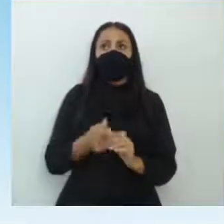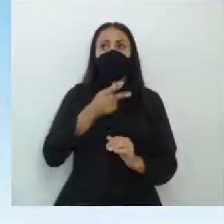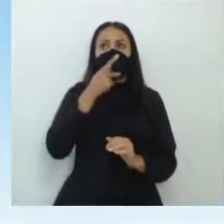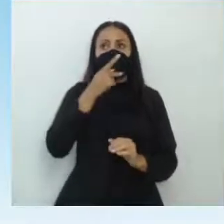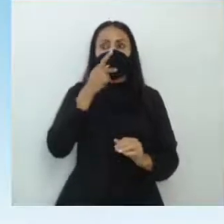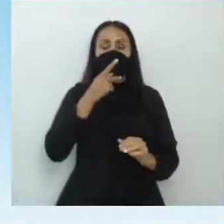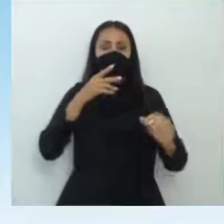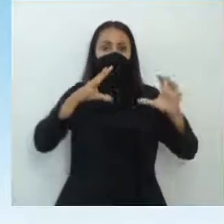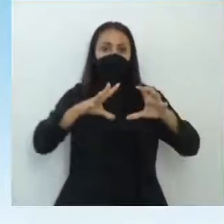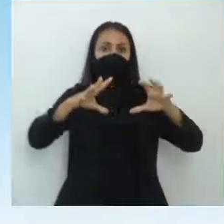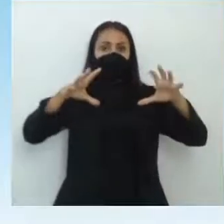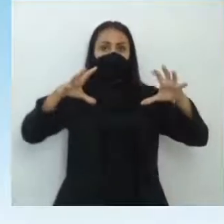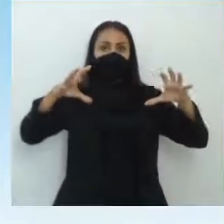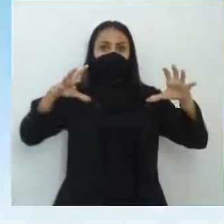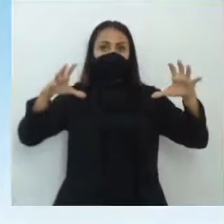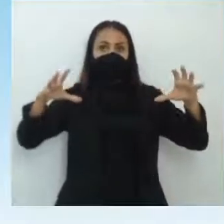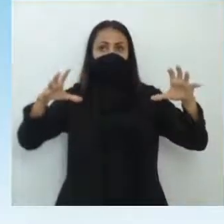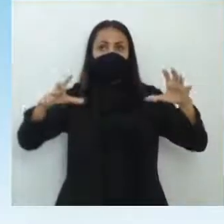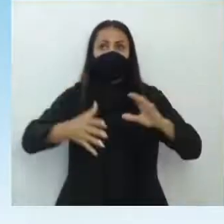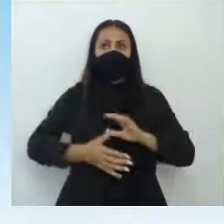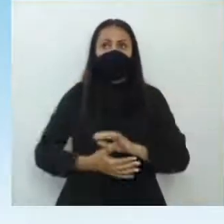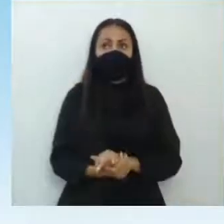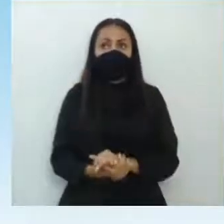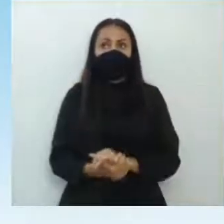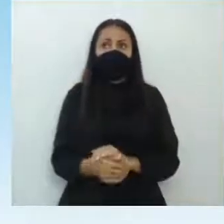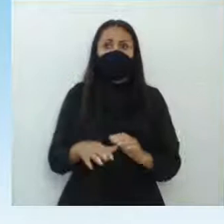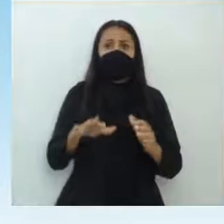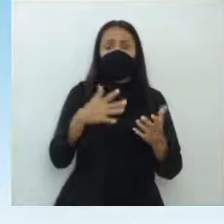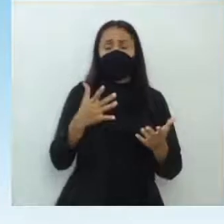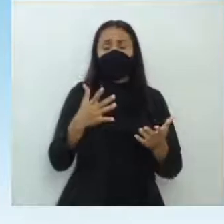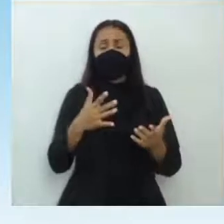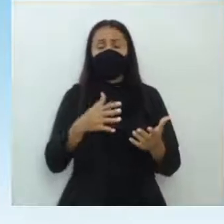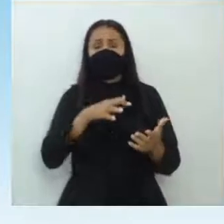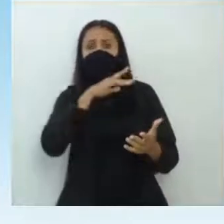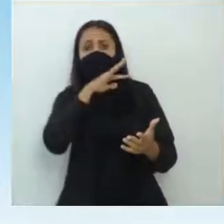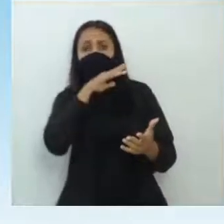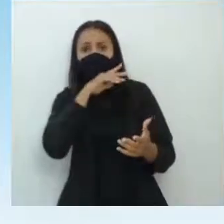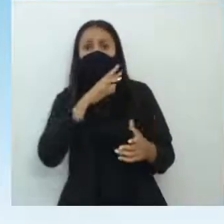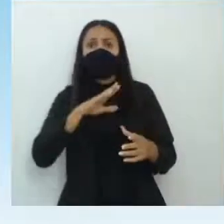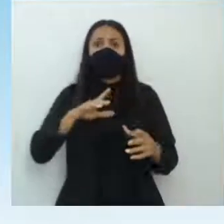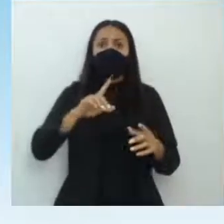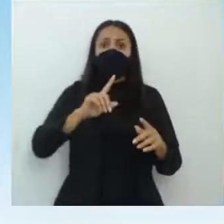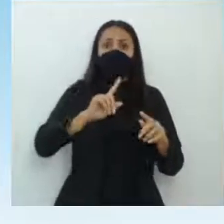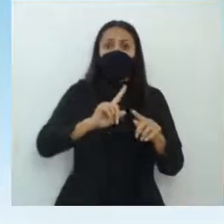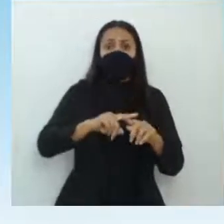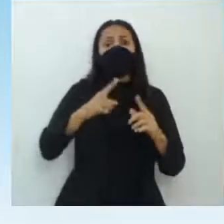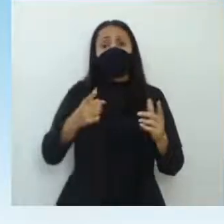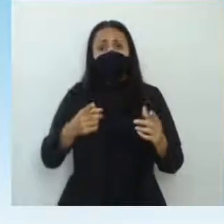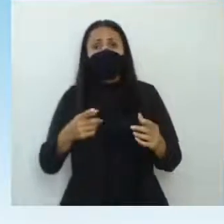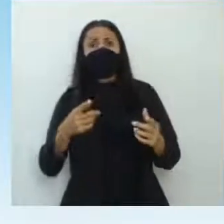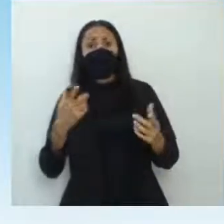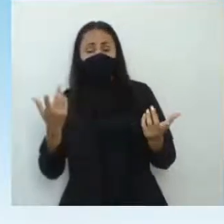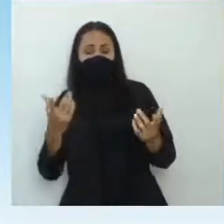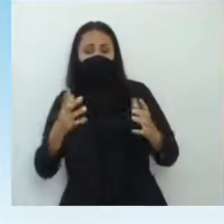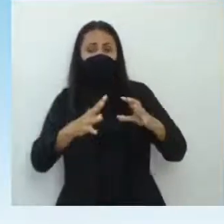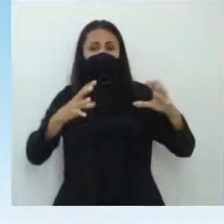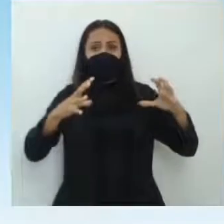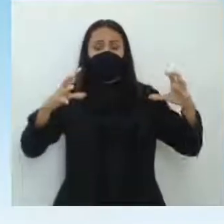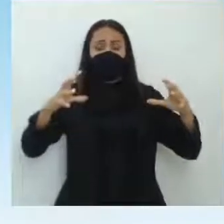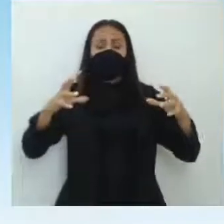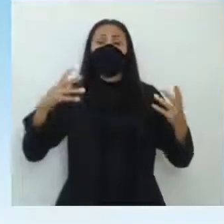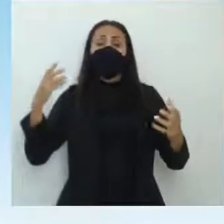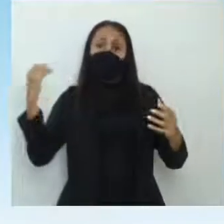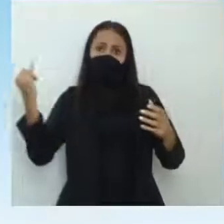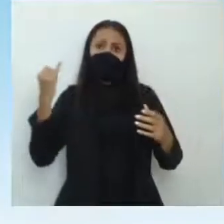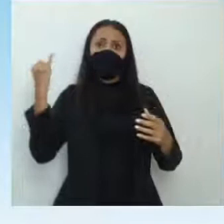estufa, muitas pessoas associam a algo ruim, mas ele é essencial à manutenção da vida